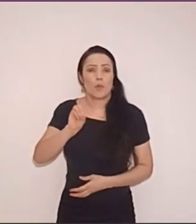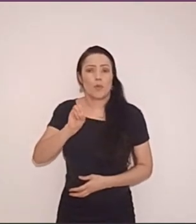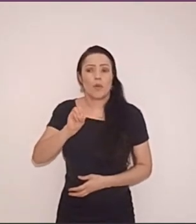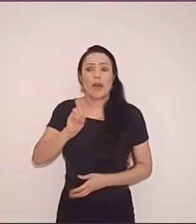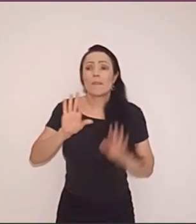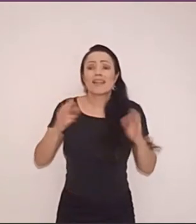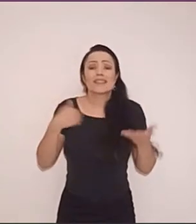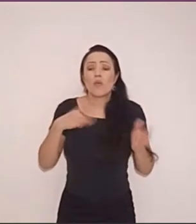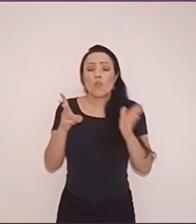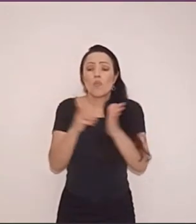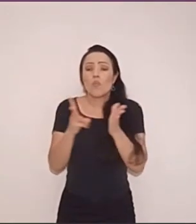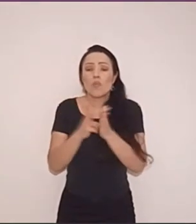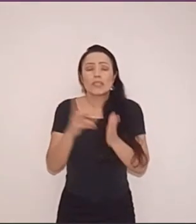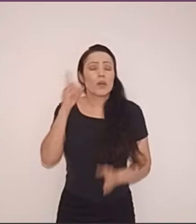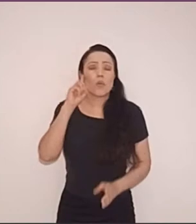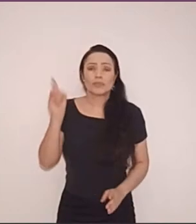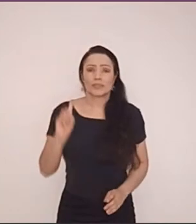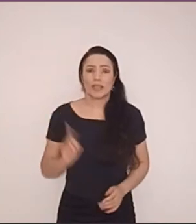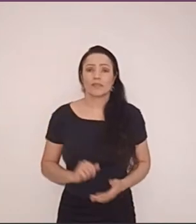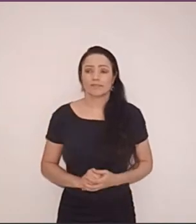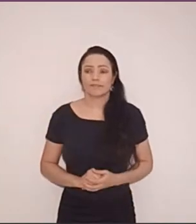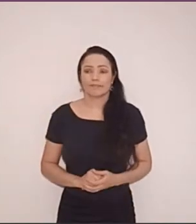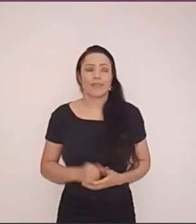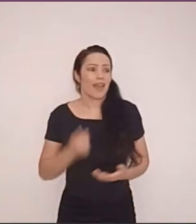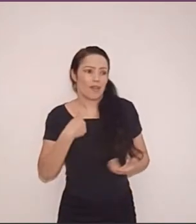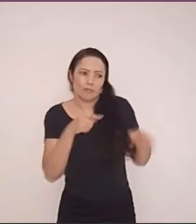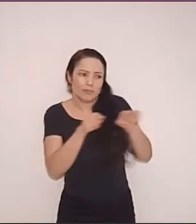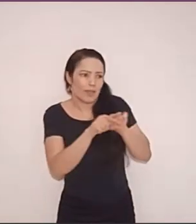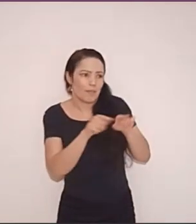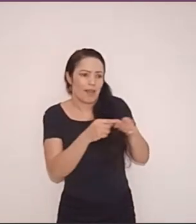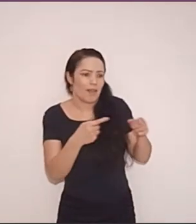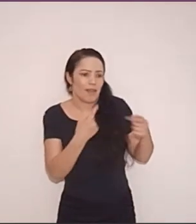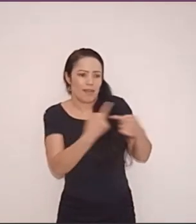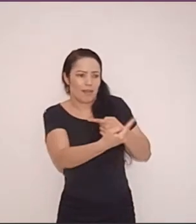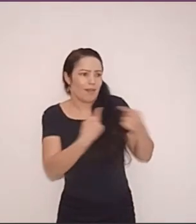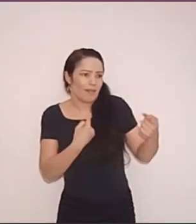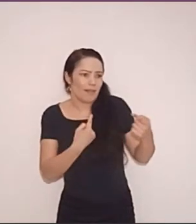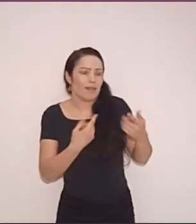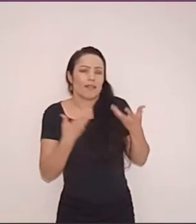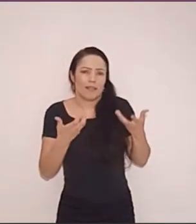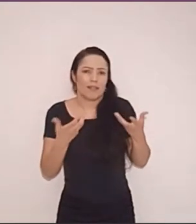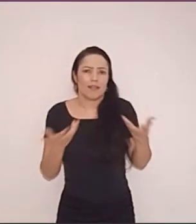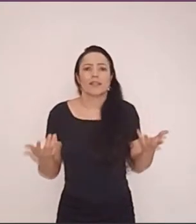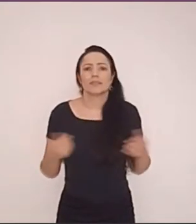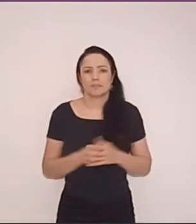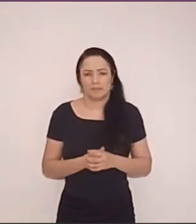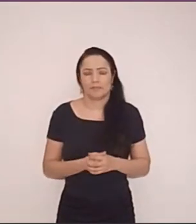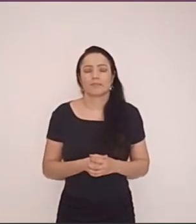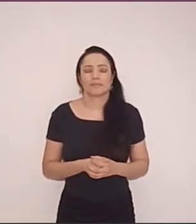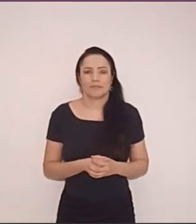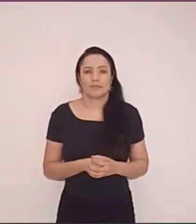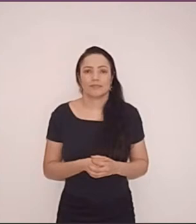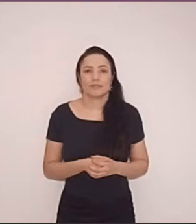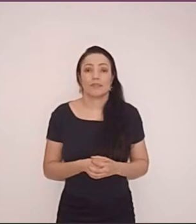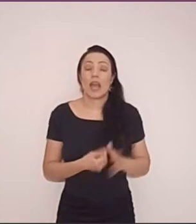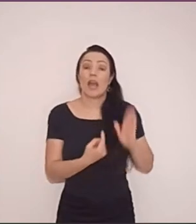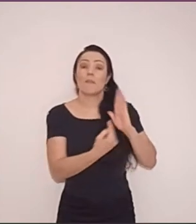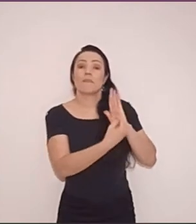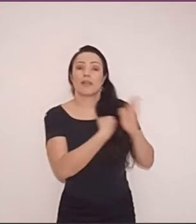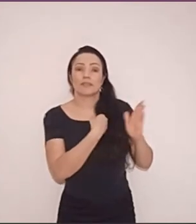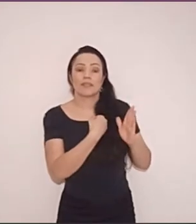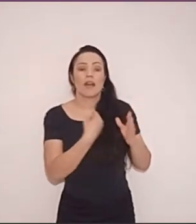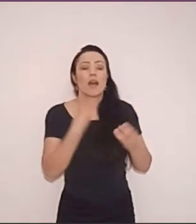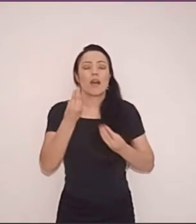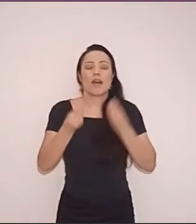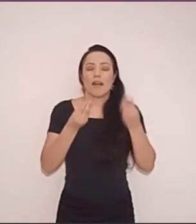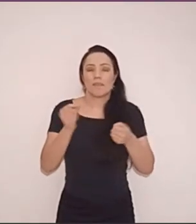sobre os indígenas e que maravilha eu também gostaria de saber sobre os indígenas mas não do Conde de saber sobre os quilombolas Ela me perguntou